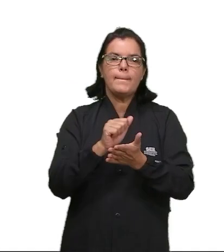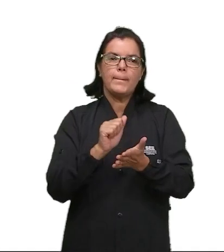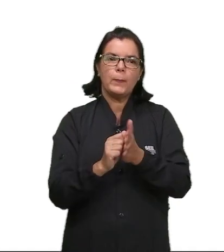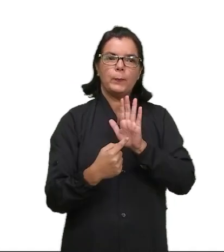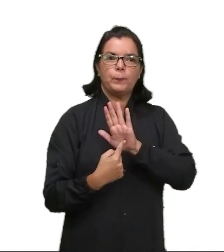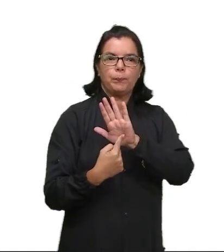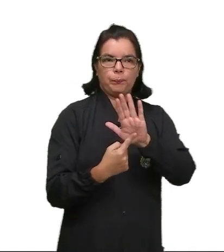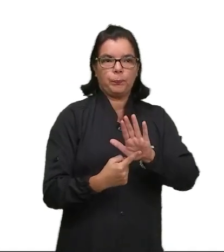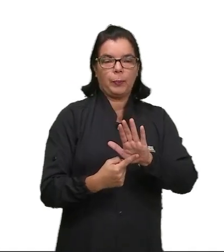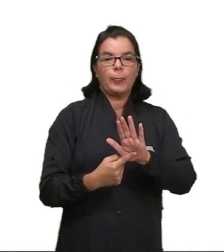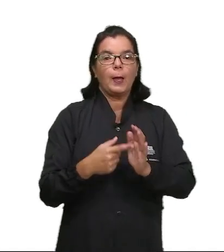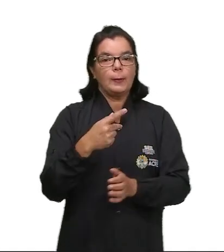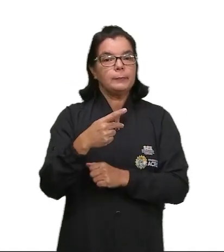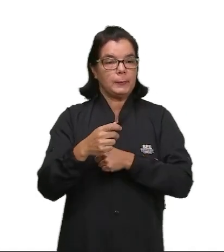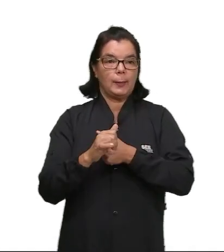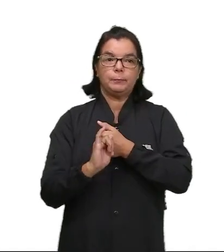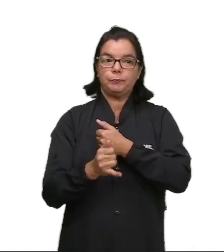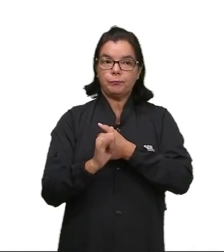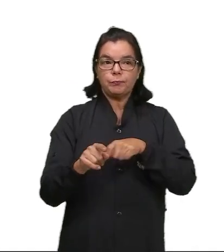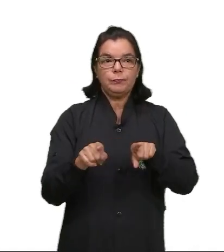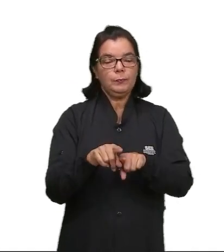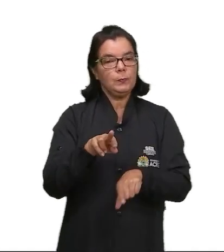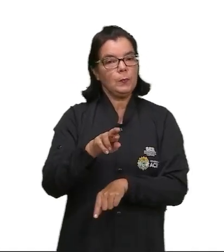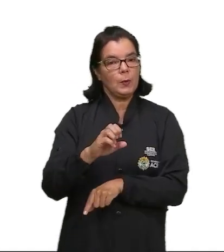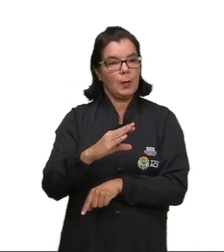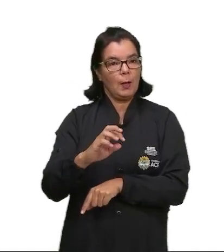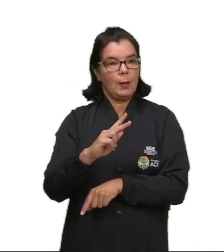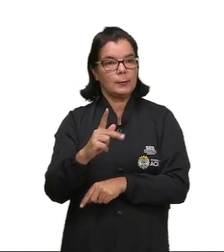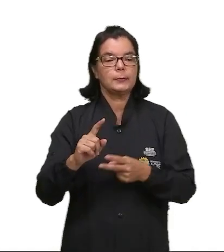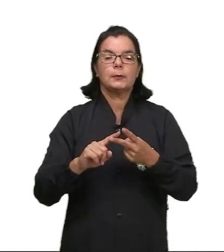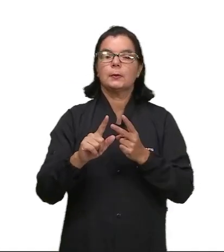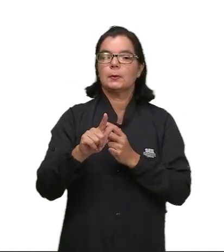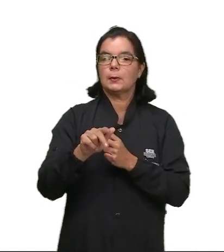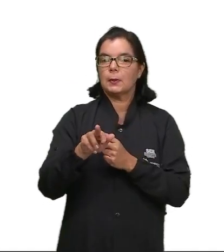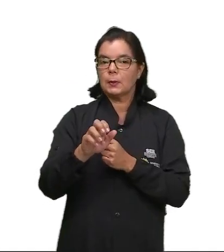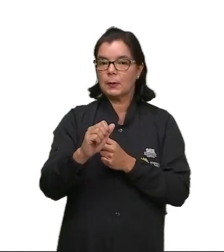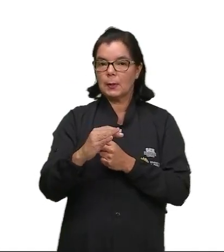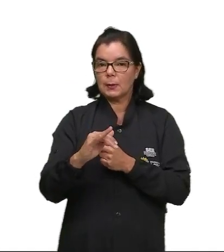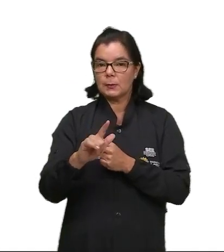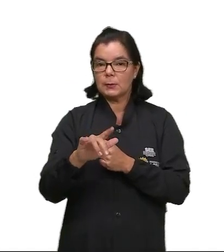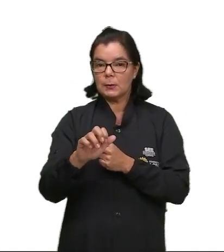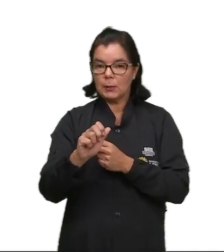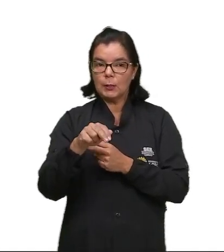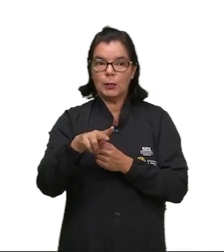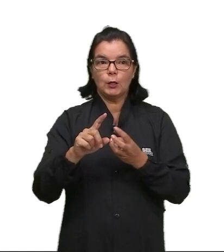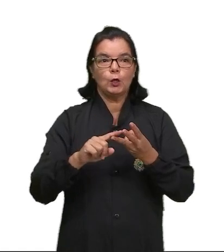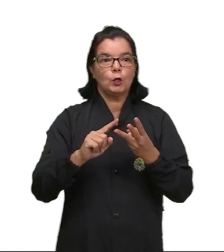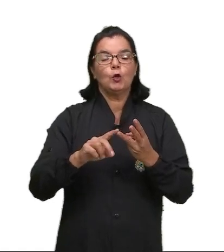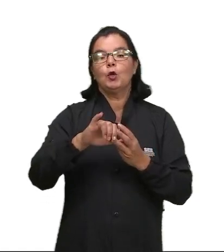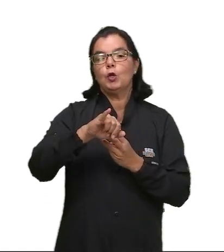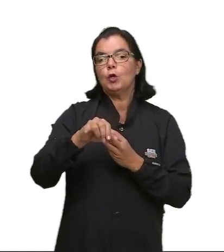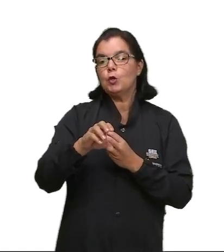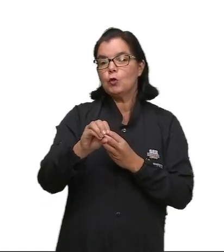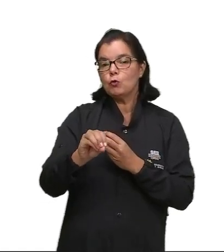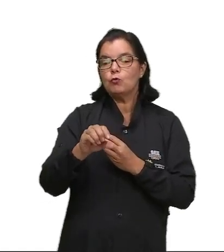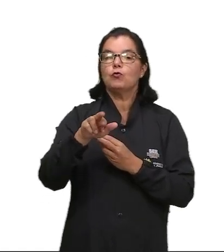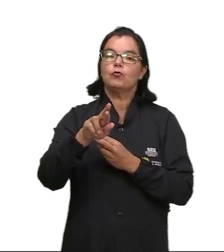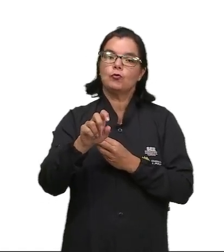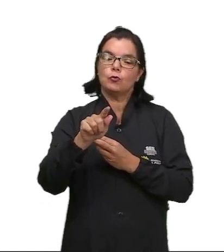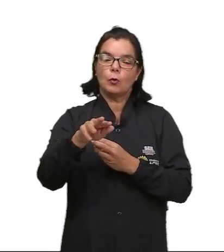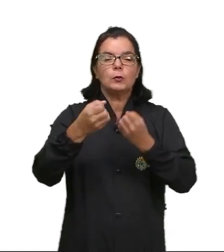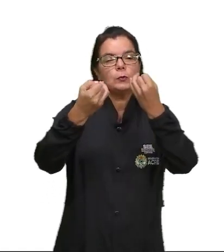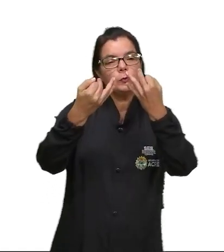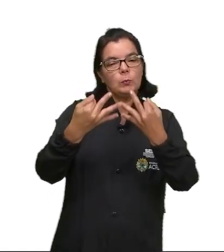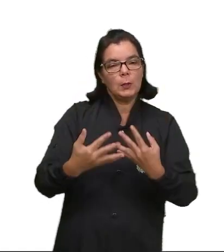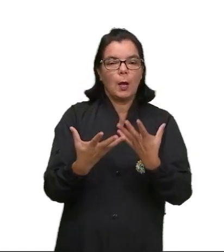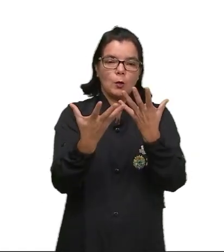representantes? Na prosa, Raquel de Queiroz, Graciliano Ramos e Jorge Amado, todos que vão falar sobre a seca